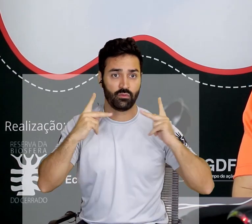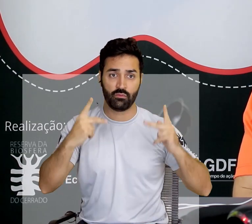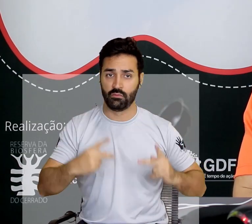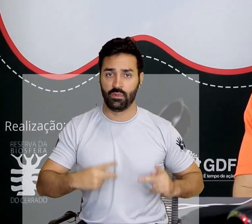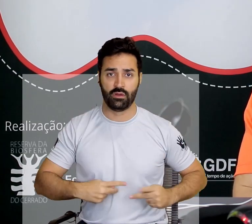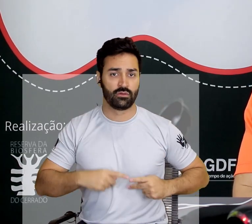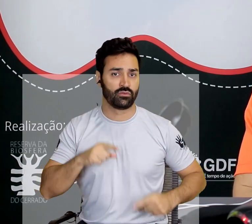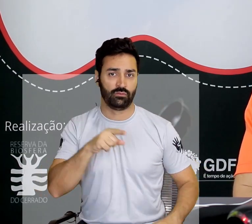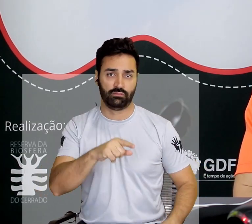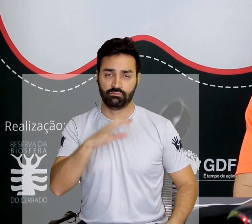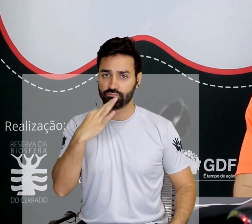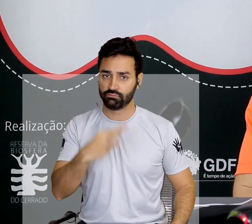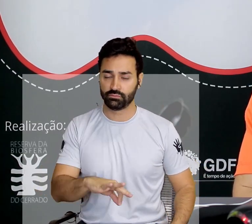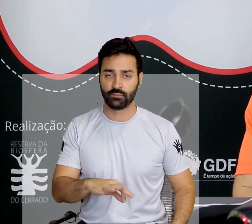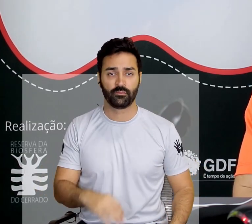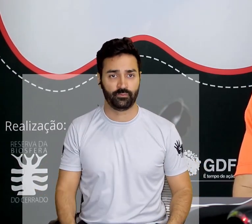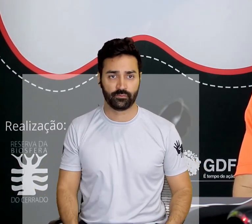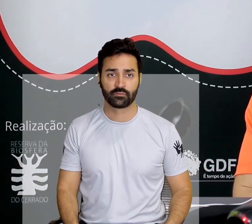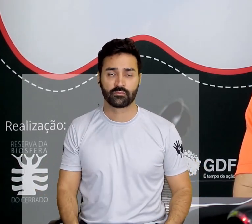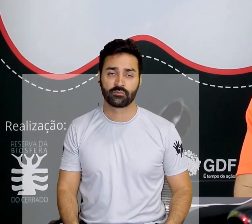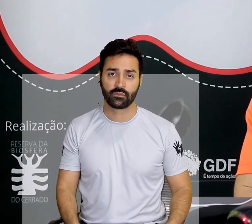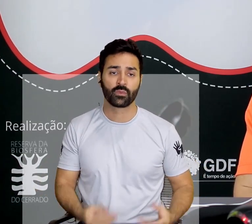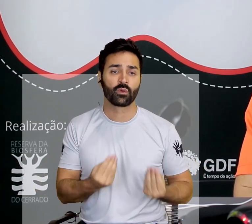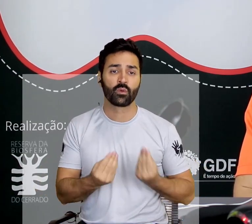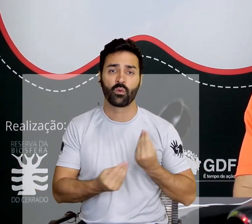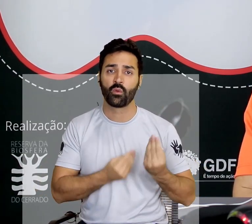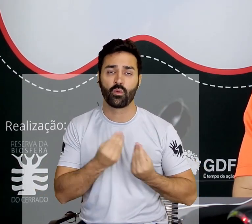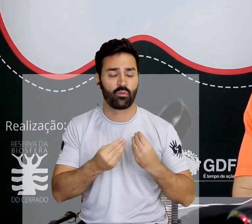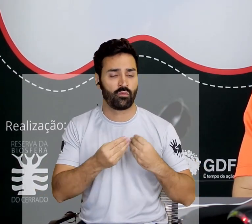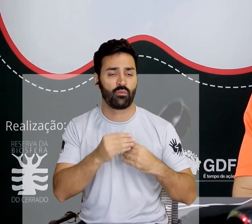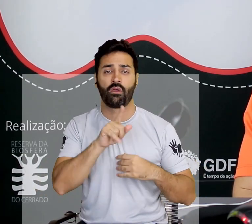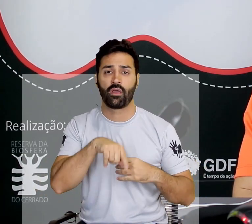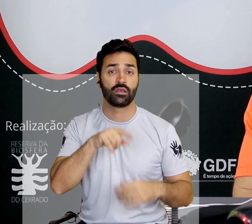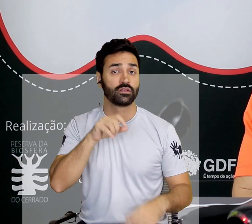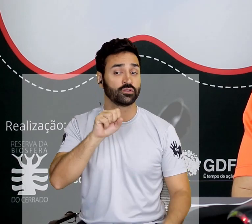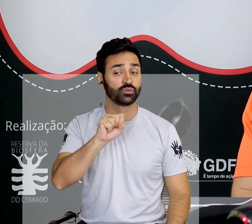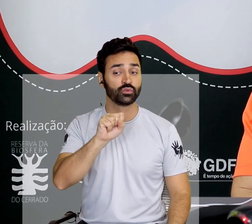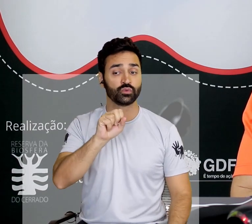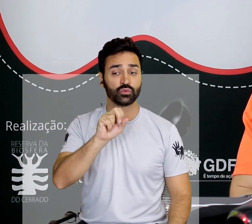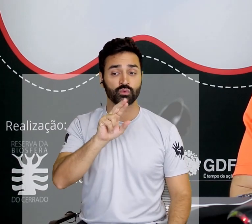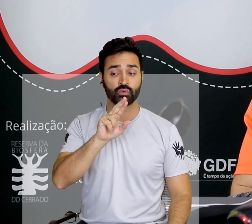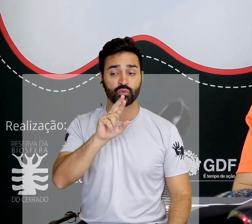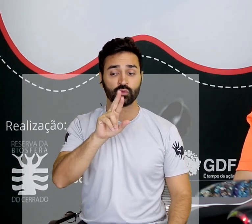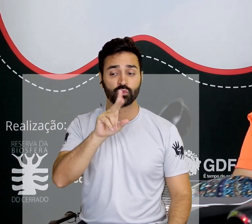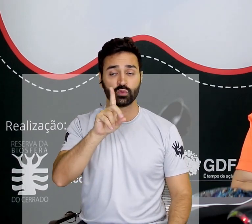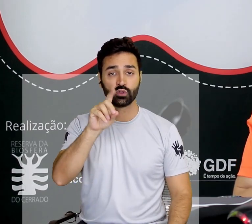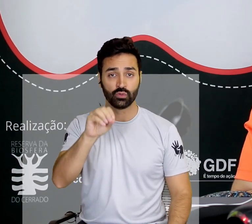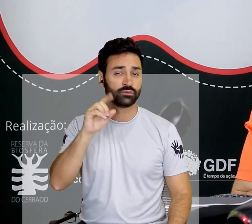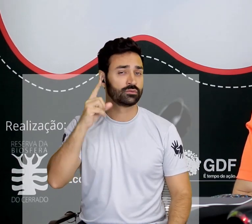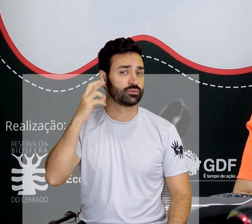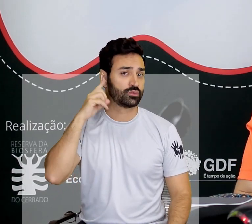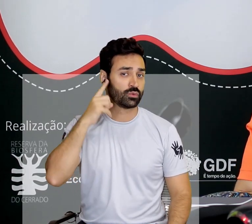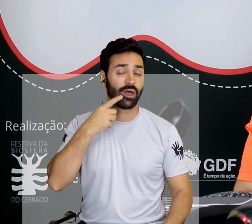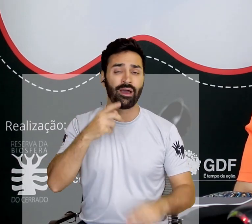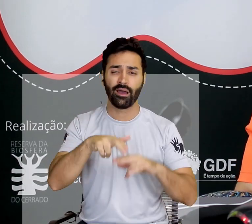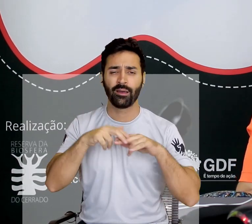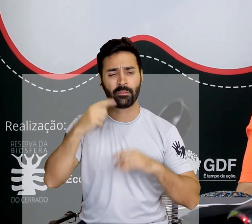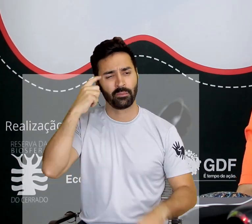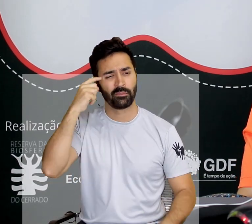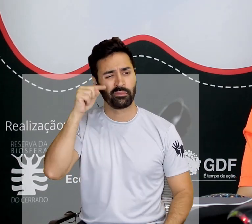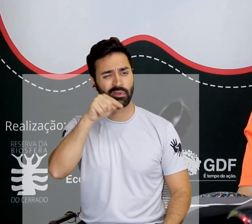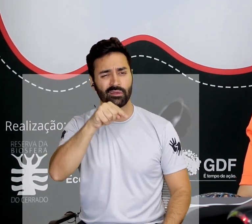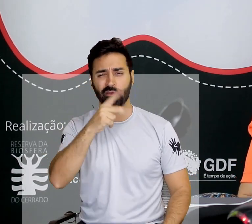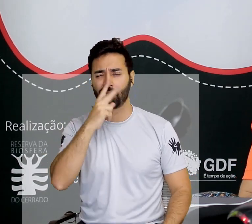são. E que a forma correta de chamar é surdo. Tá? Por mais que às vezes a gente olhe e pense assim, nossa, mas eu acho